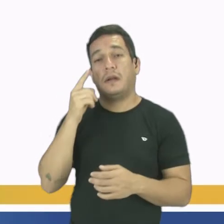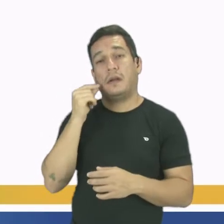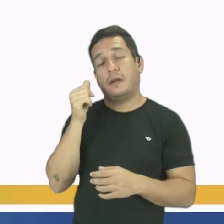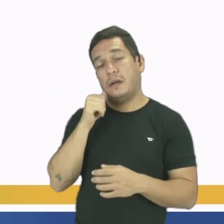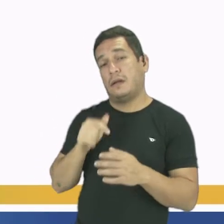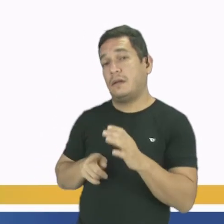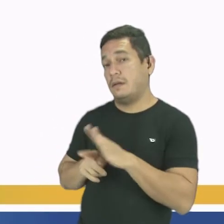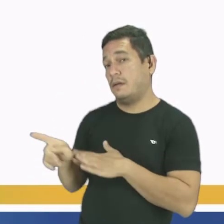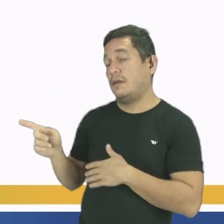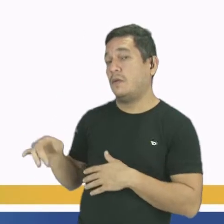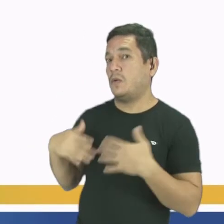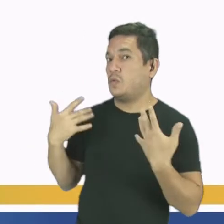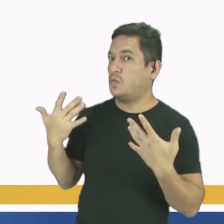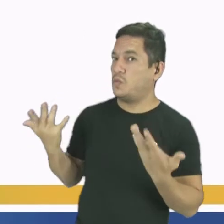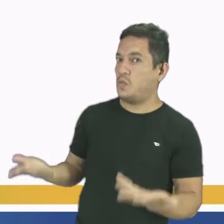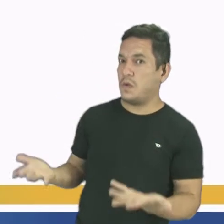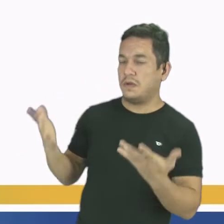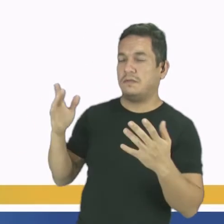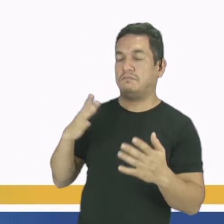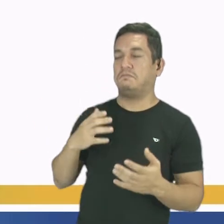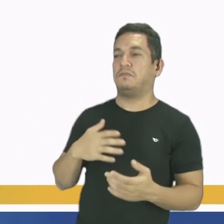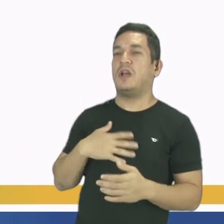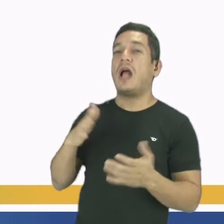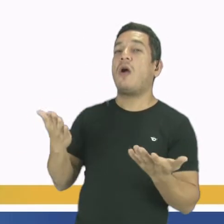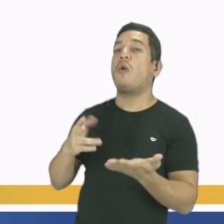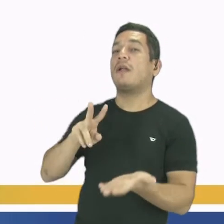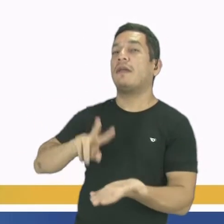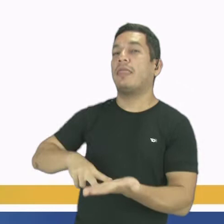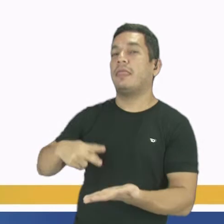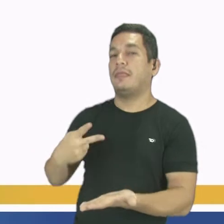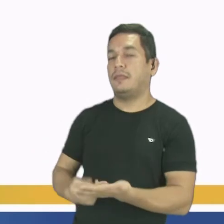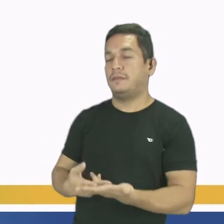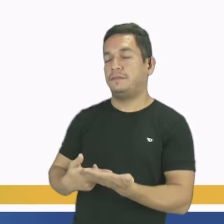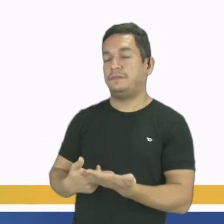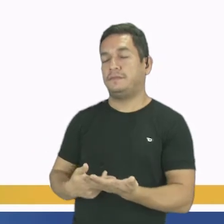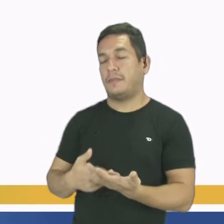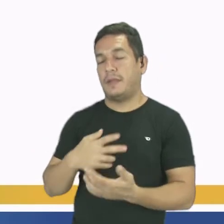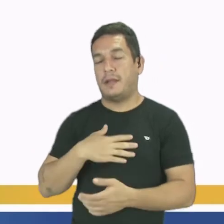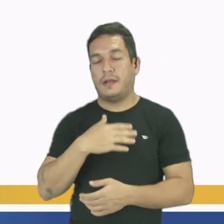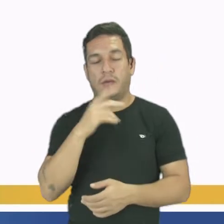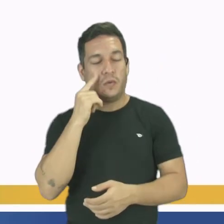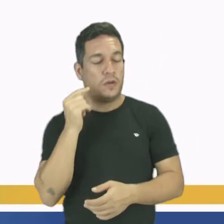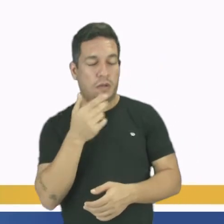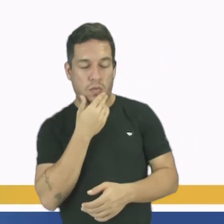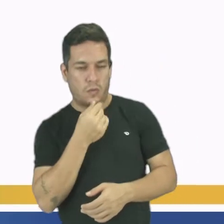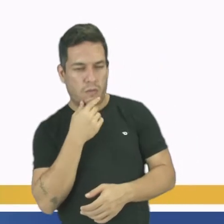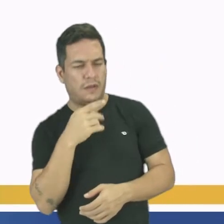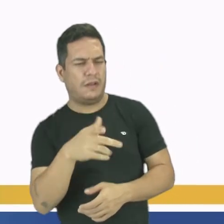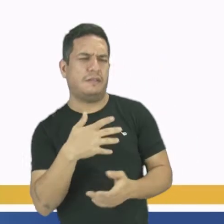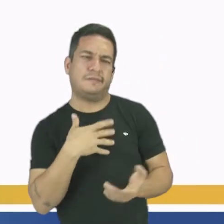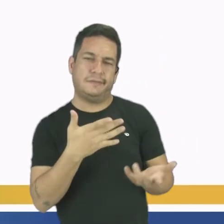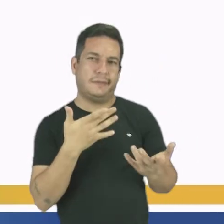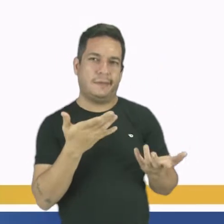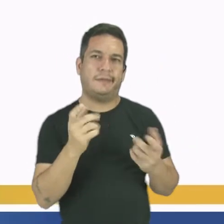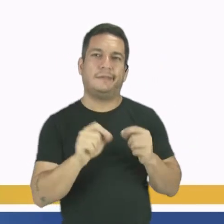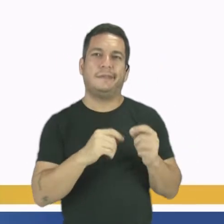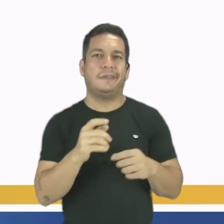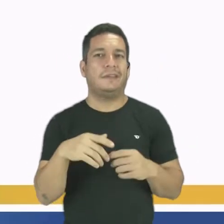ele: uau, agora traduz. E aí ele diz: aí você está querendo